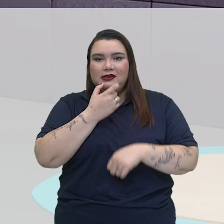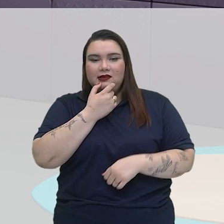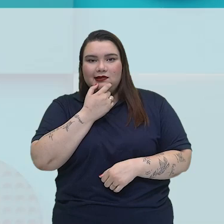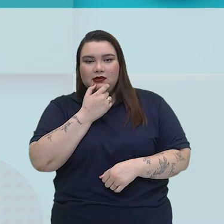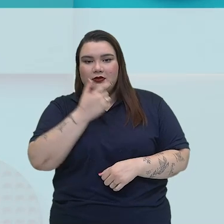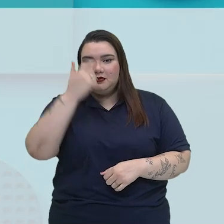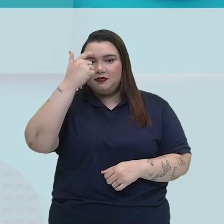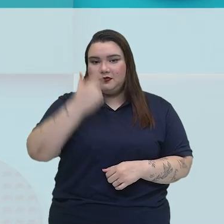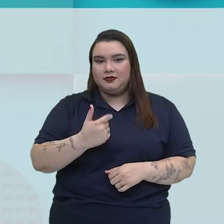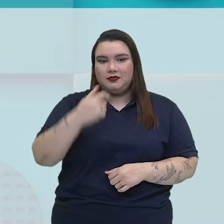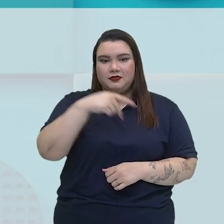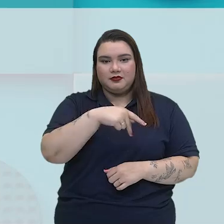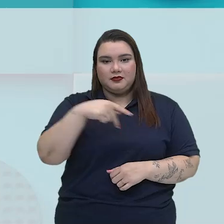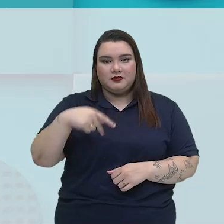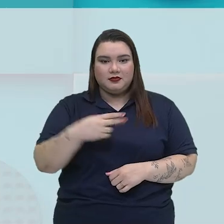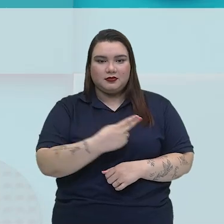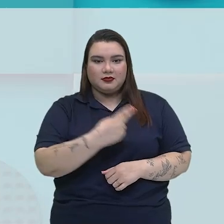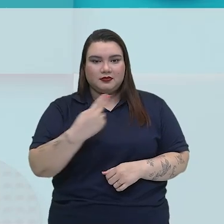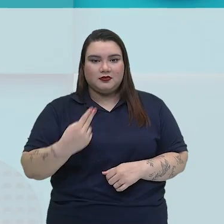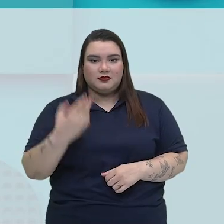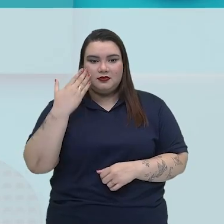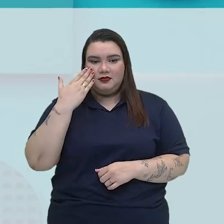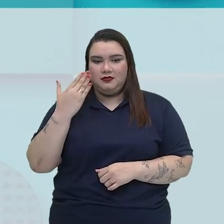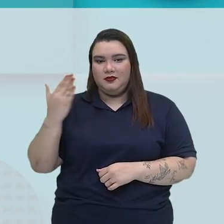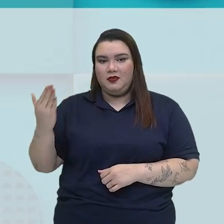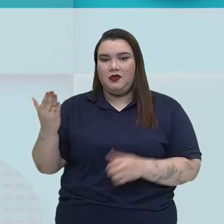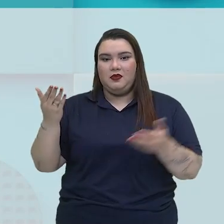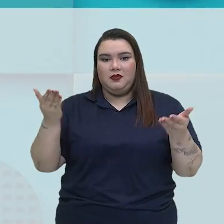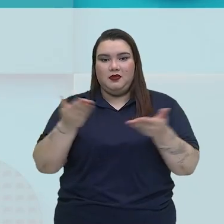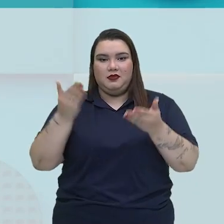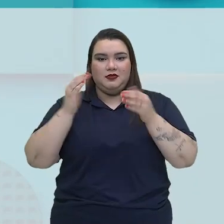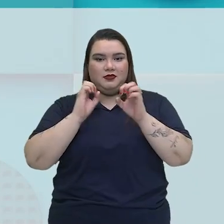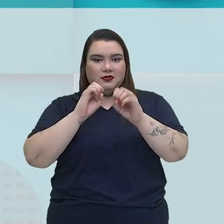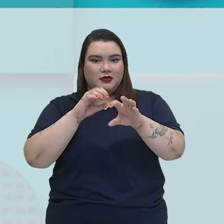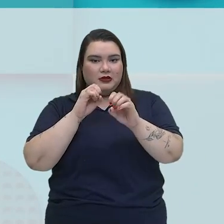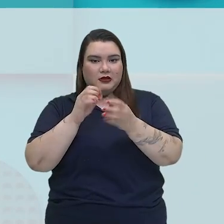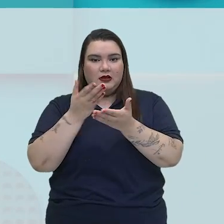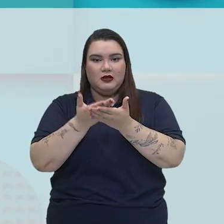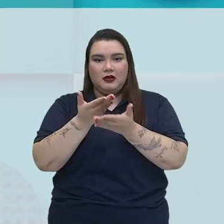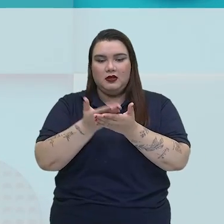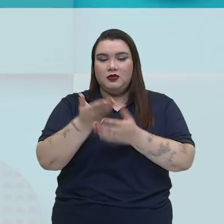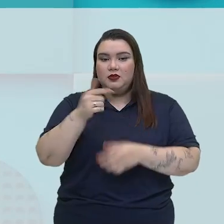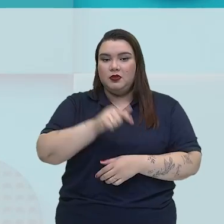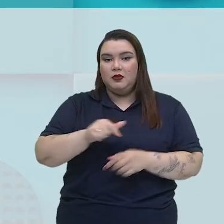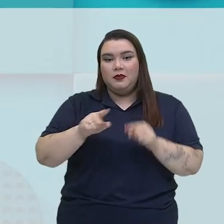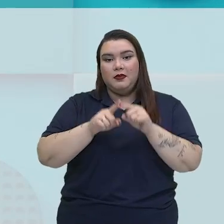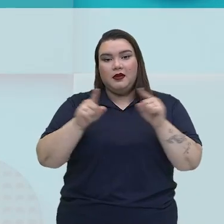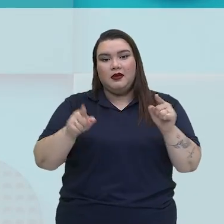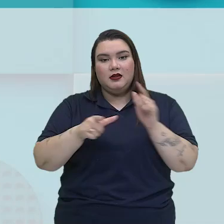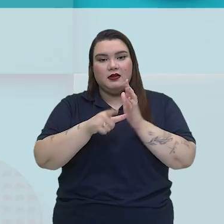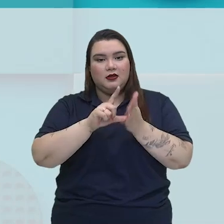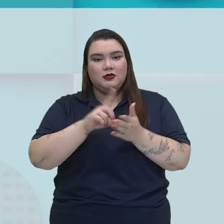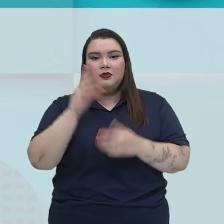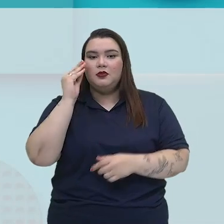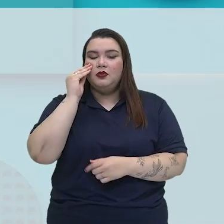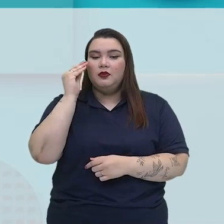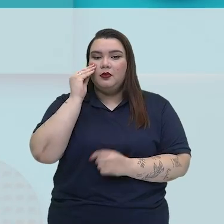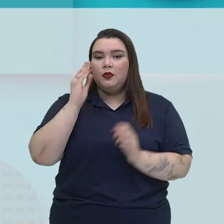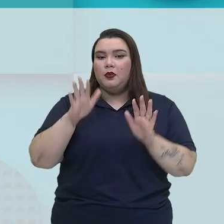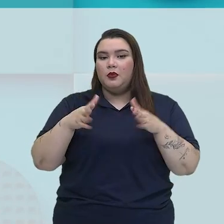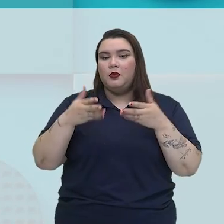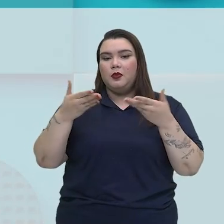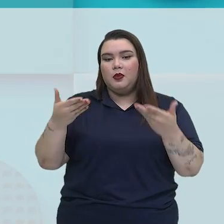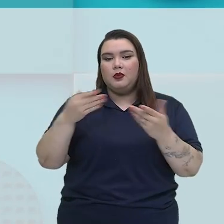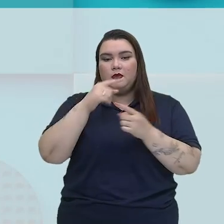inglesa. Eu sou a teacher Fernanda Gurgel e nós vamos estar juntos mais uma vez. Mas antes de começarmos a nossa aula,